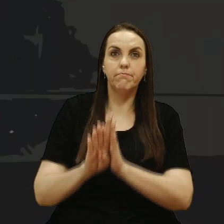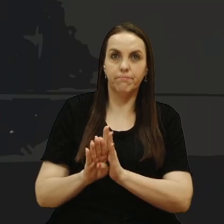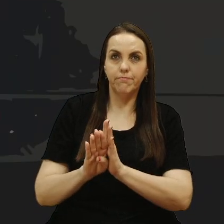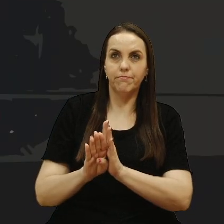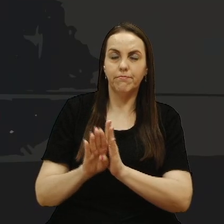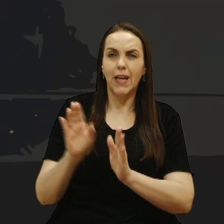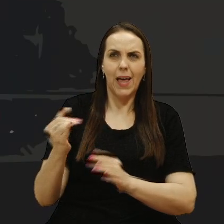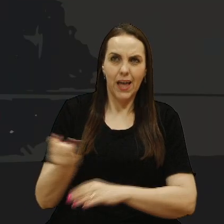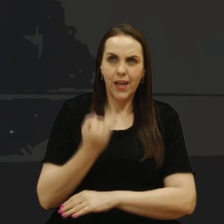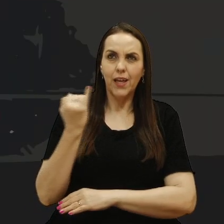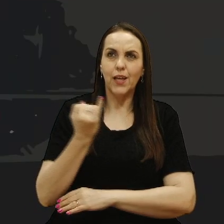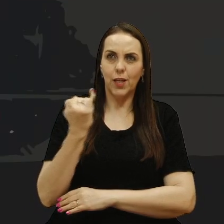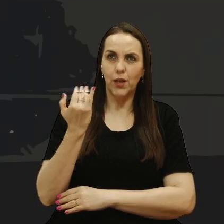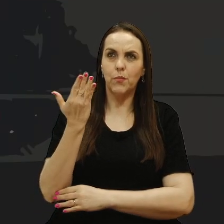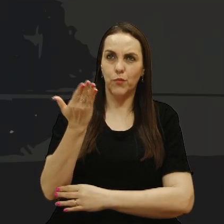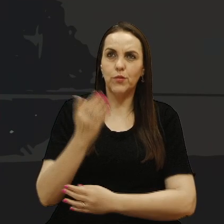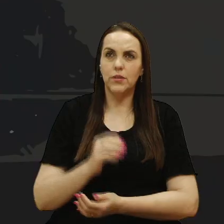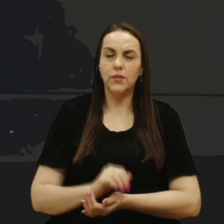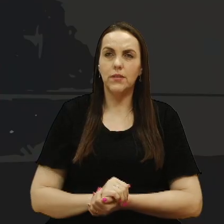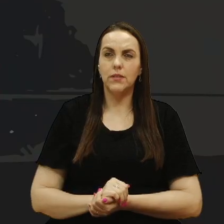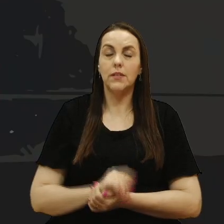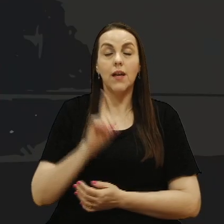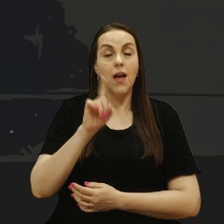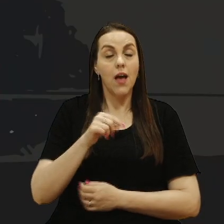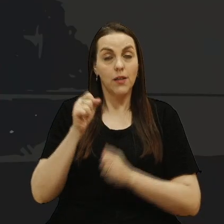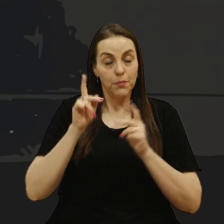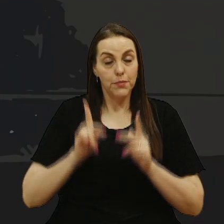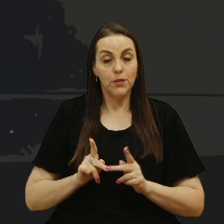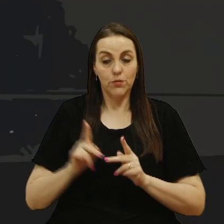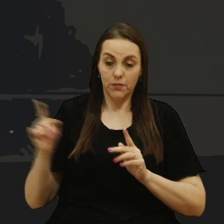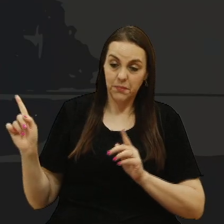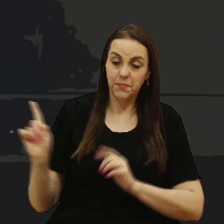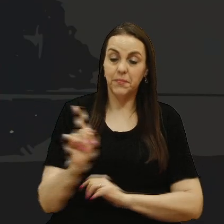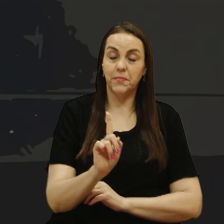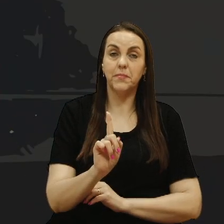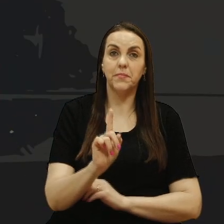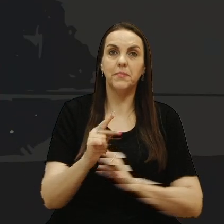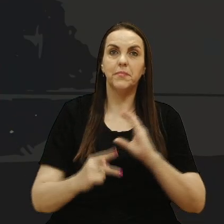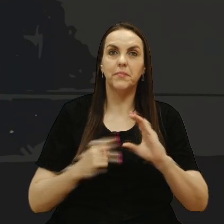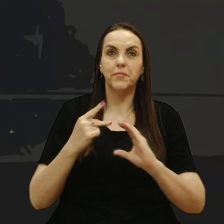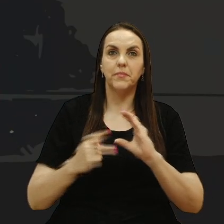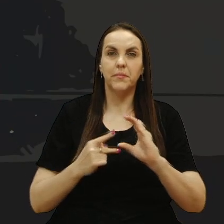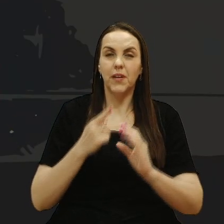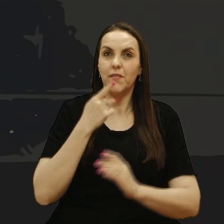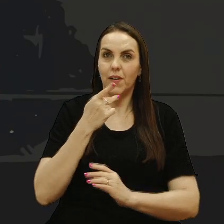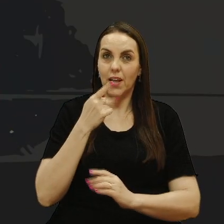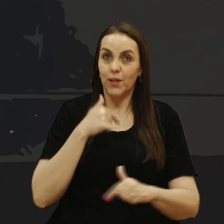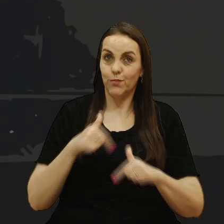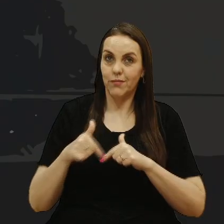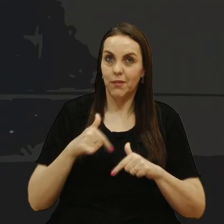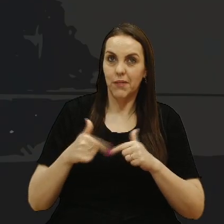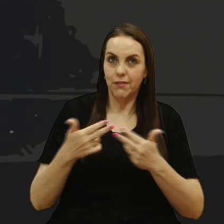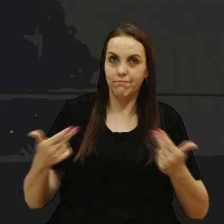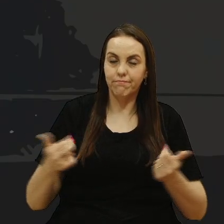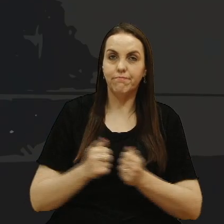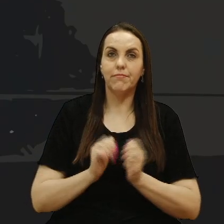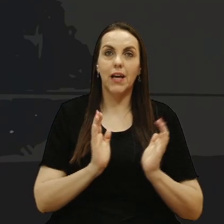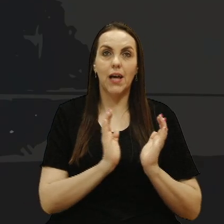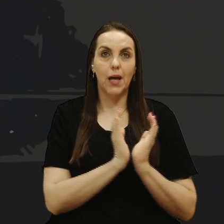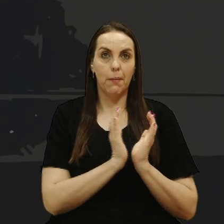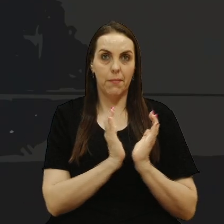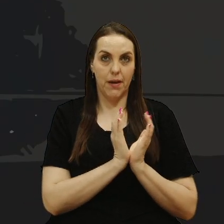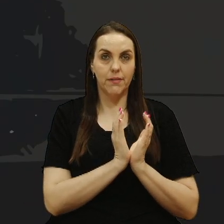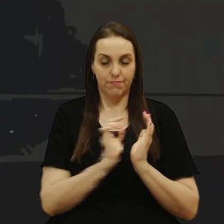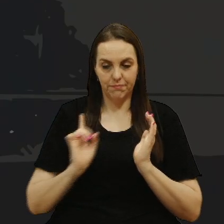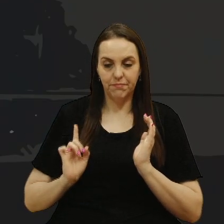Vejam a importância que é as pessoas virem aqui na Câmara de Vereadores falarem sobre o seu trabalho. A APAI esteve